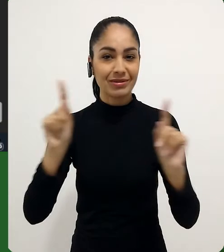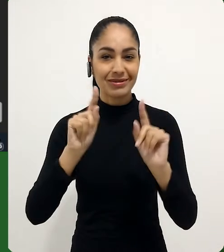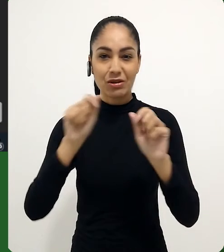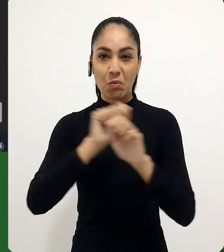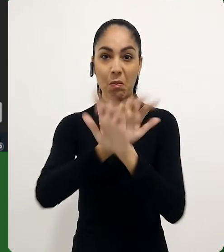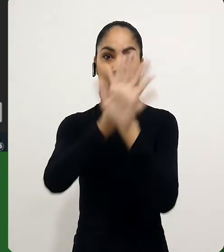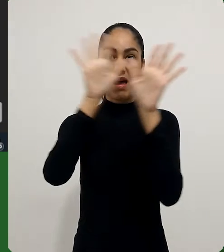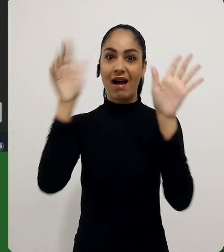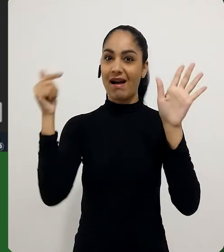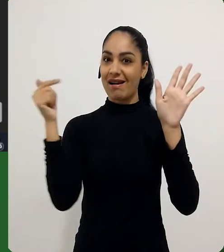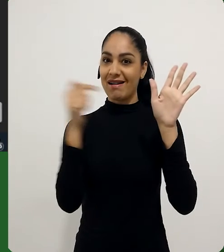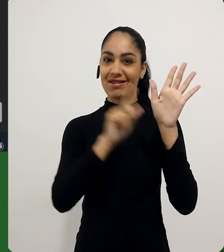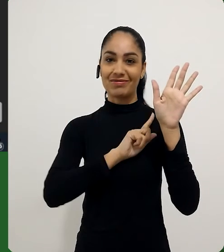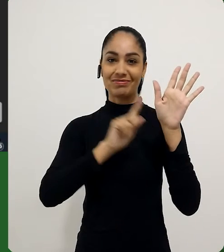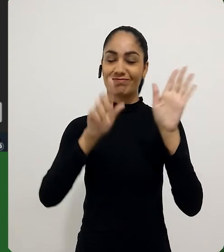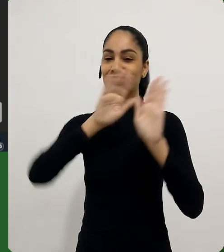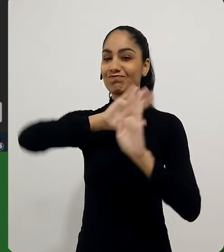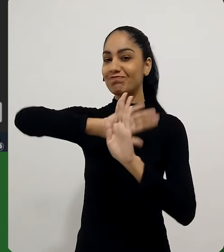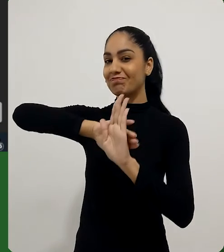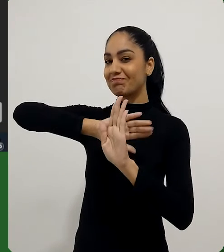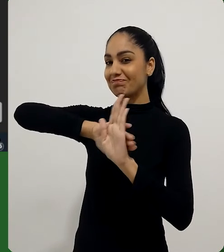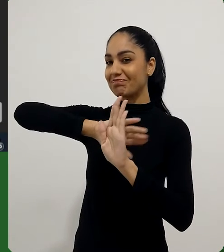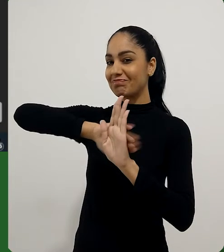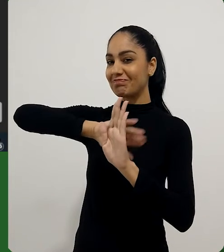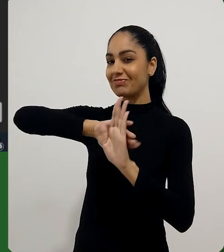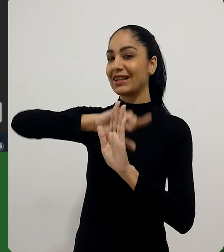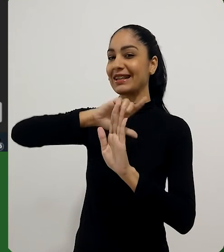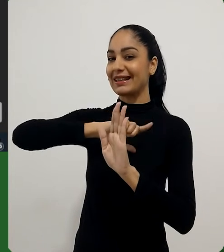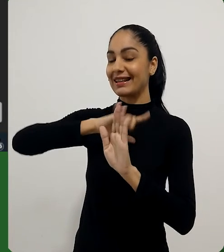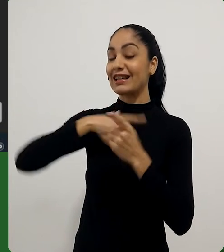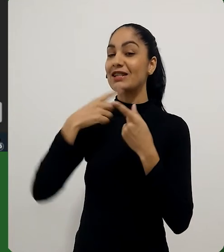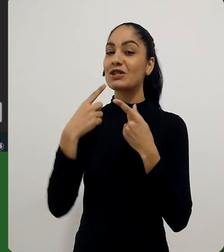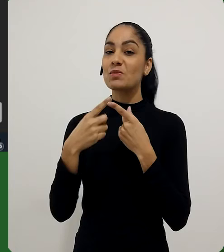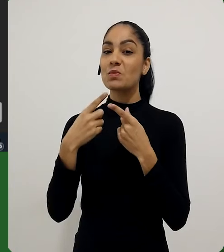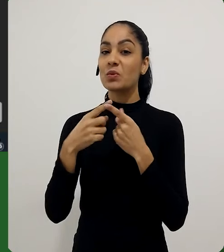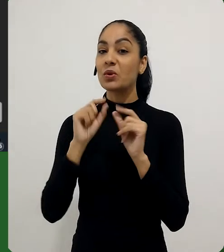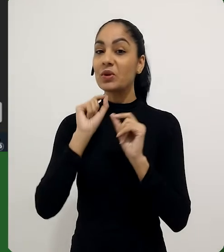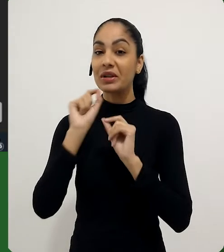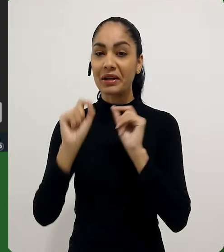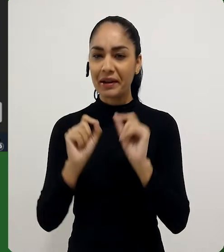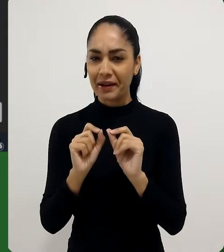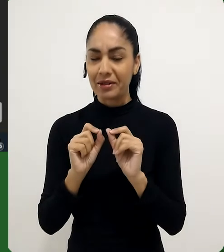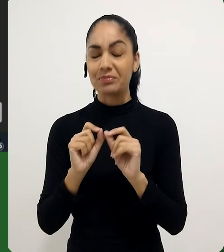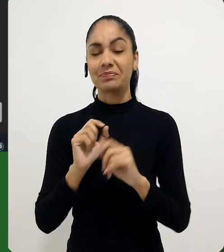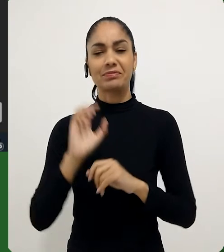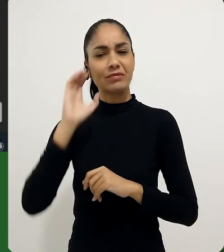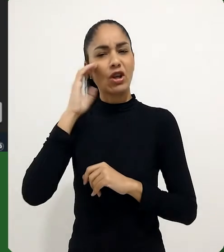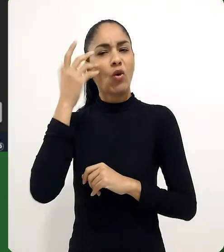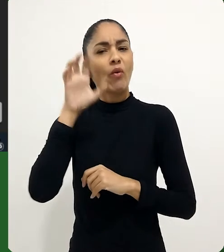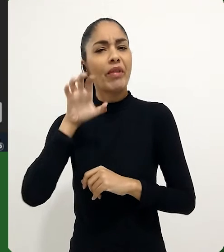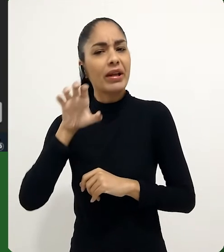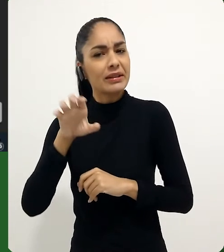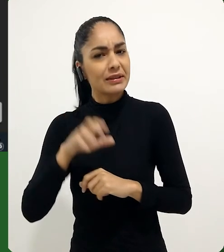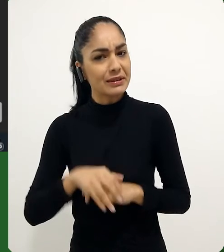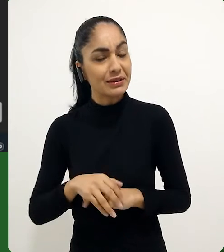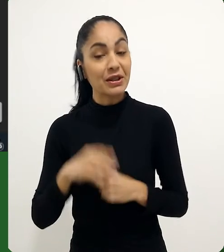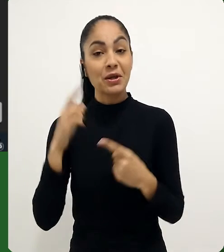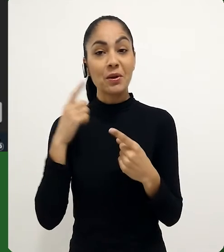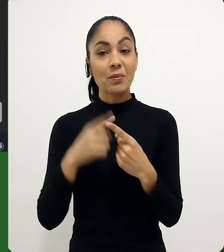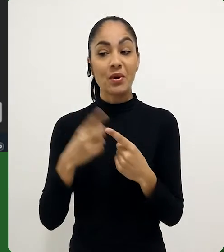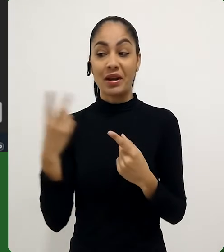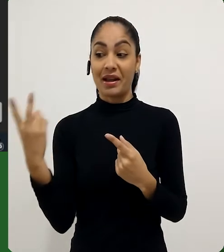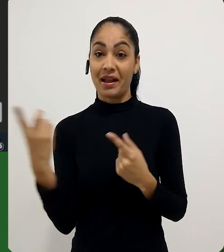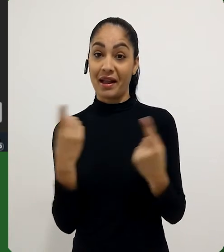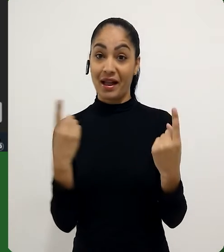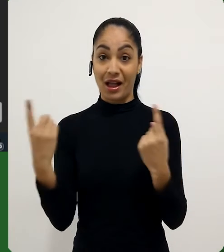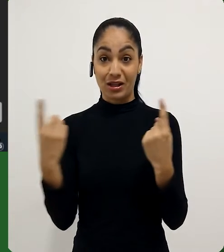as informações de forma explícita na fala delas. Tudo fica subentendido. Por que